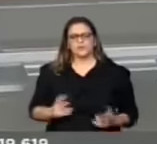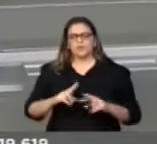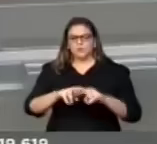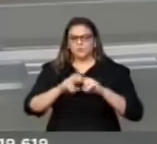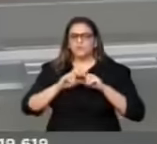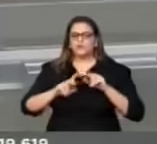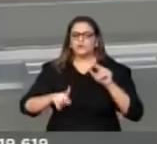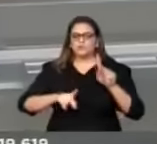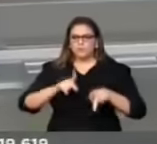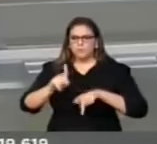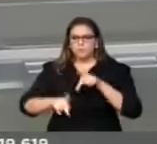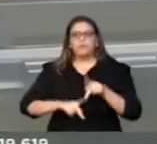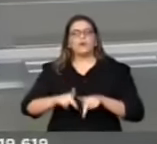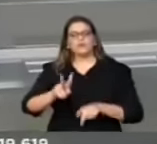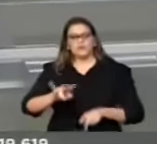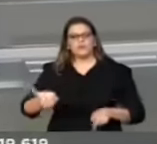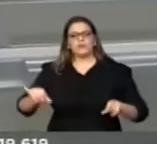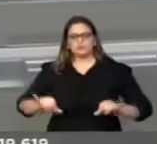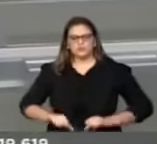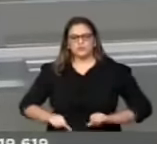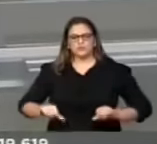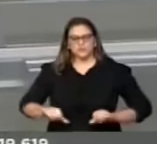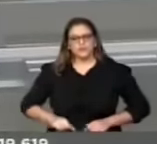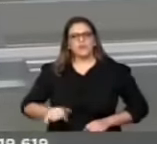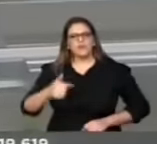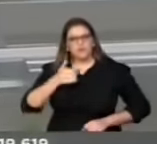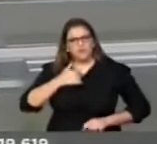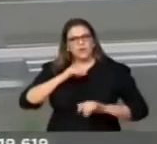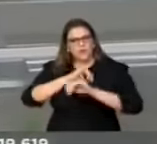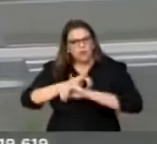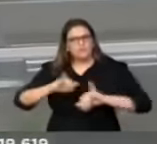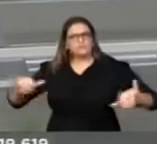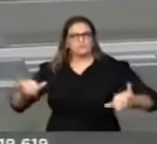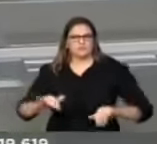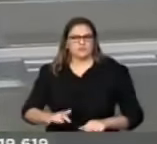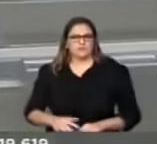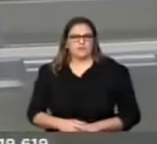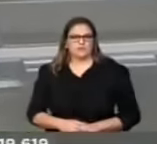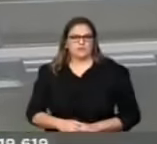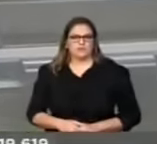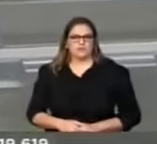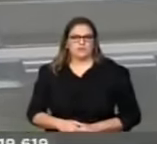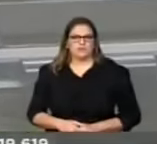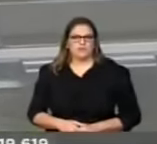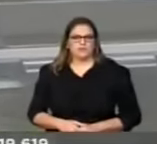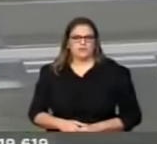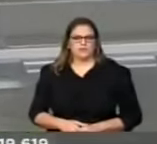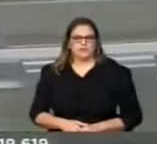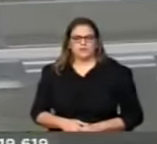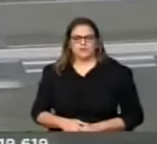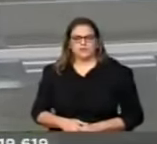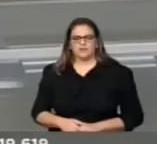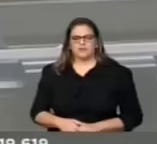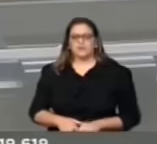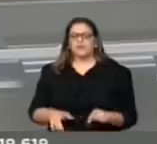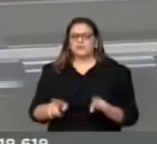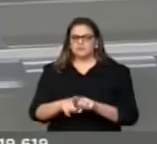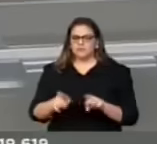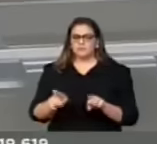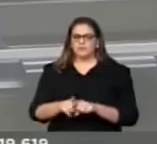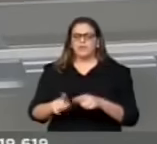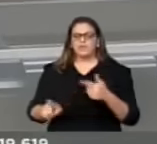povo trabalhador. Essa é uma premissa que eu quero fazer. Segundo lugar, quero fazer uma